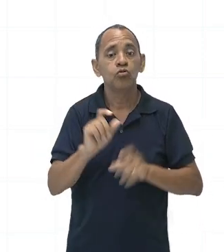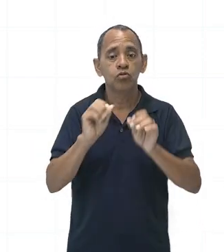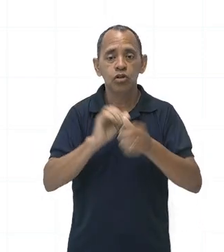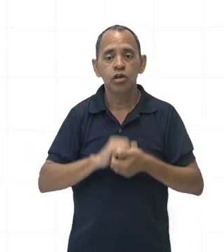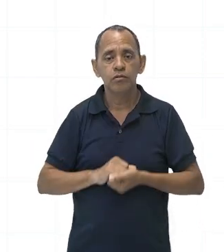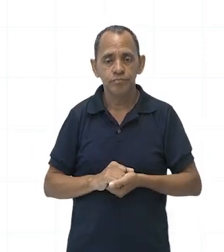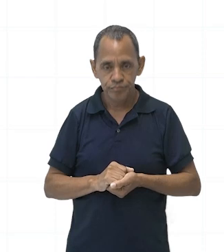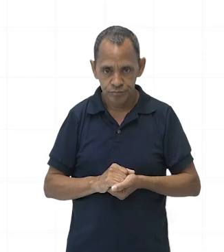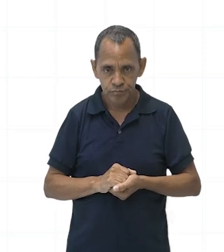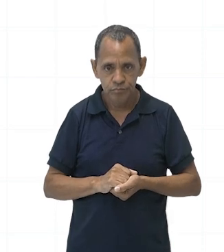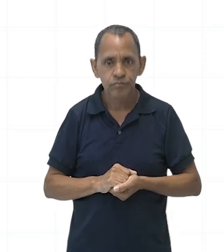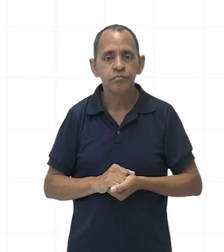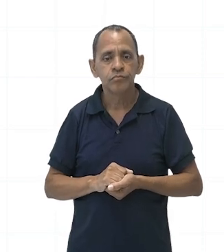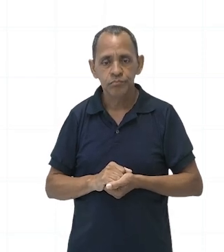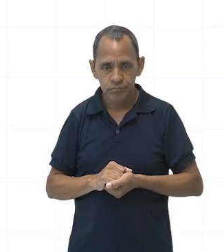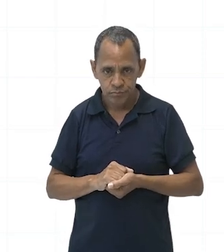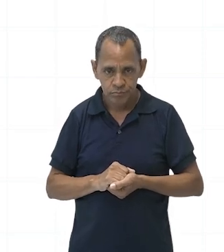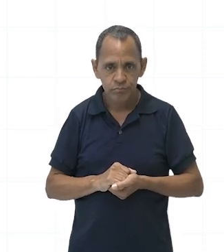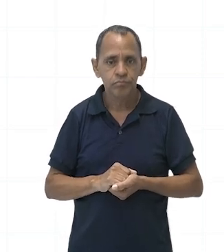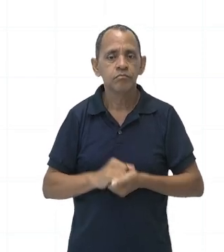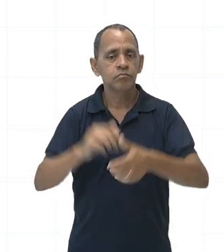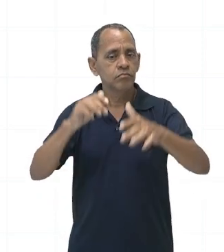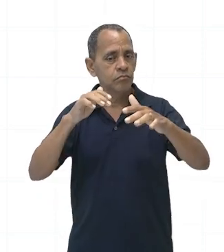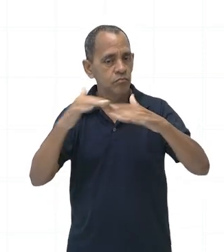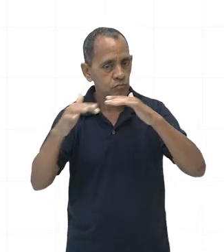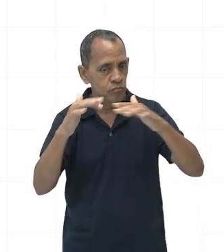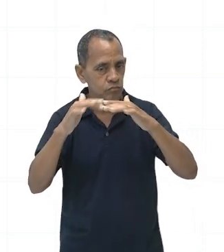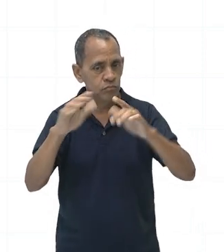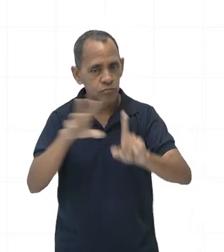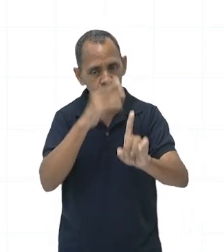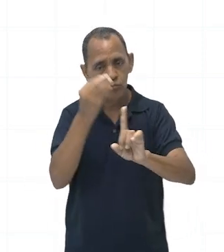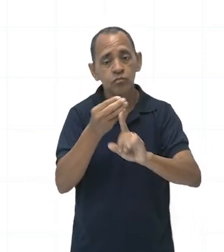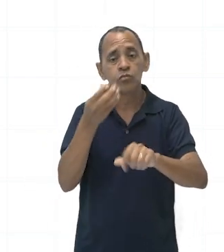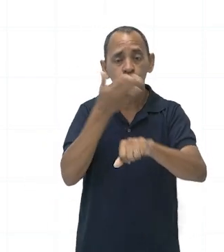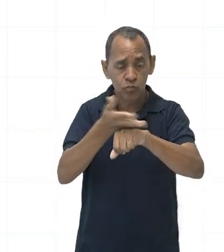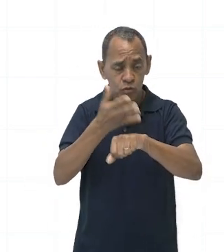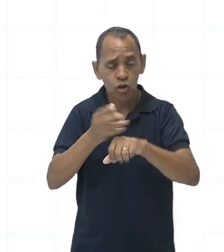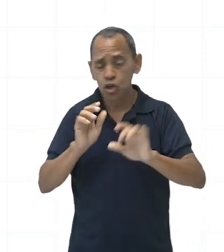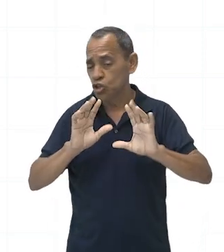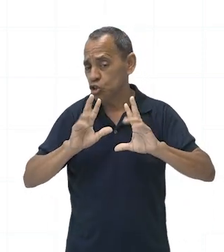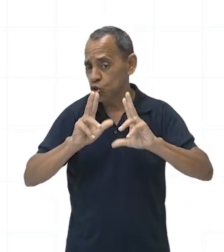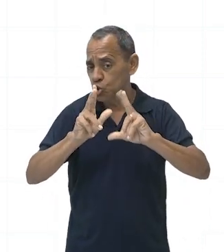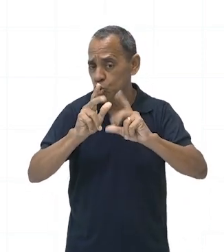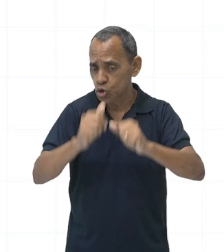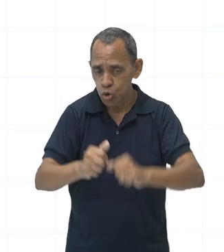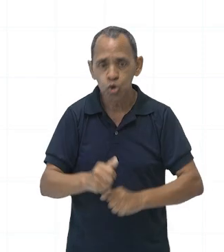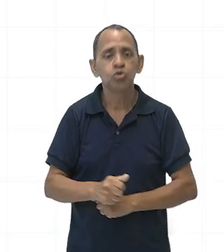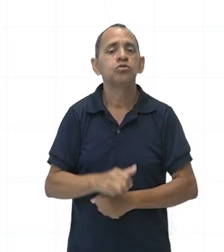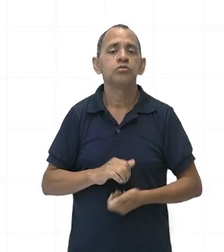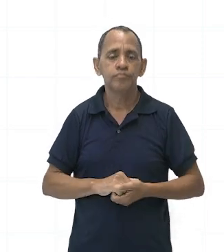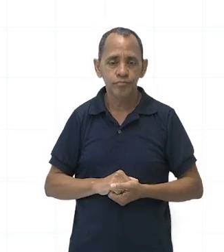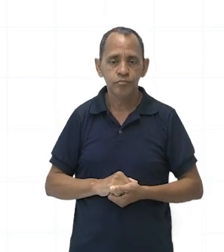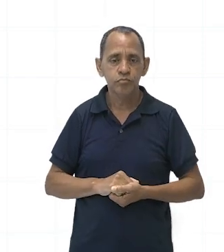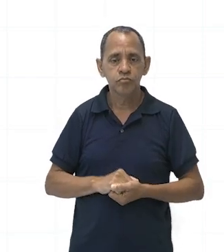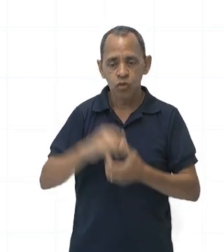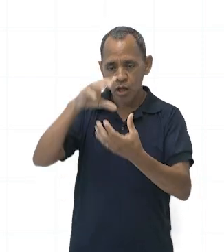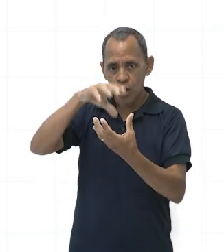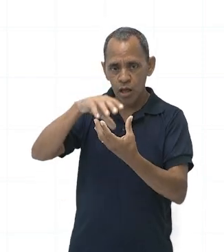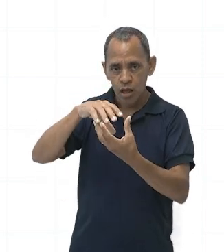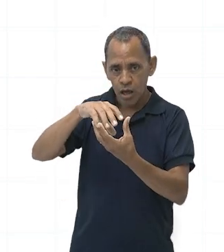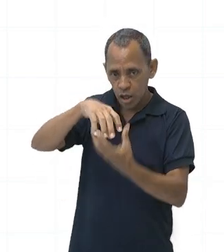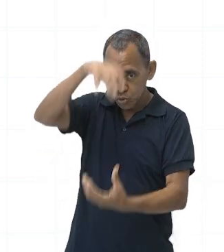manifestação artística que pode ser praticada por crianças, jovens, adultos e idosos, de forma individual